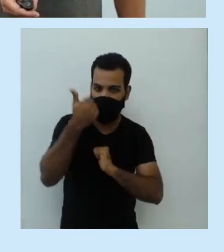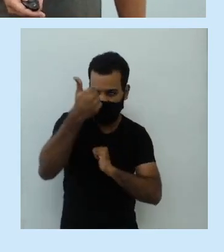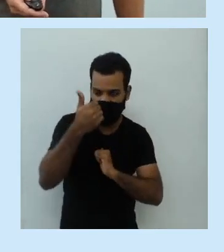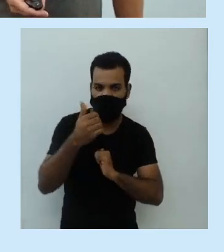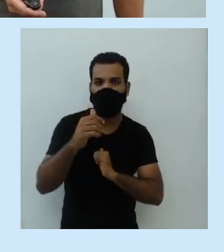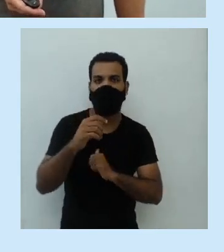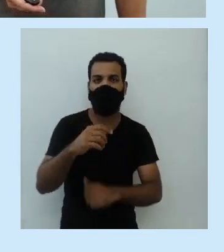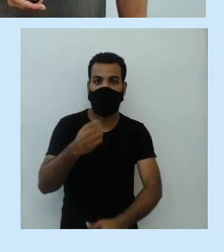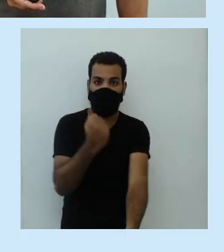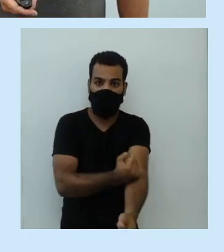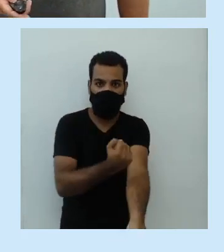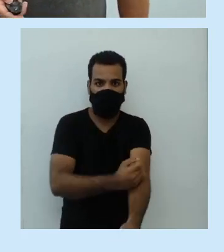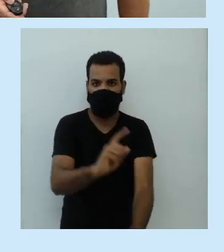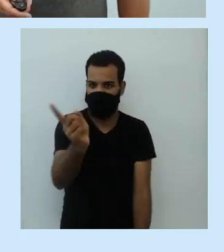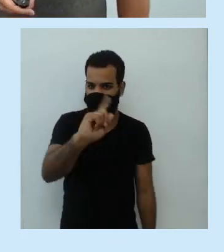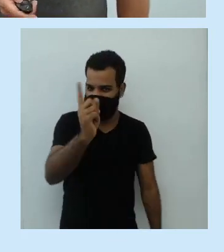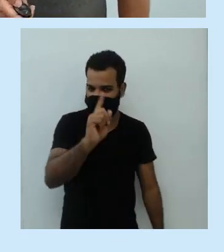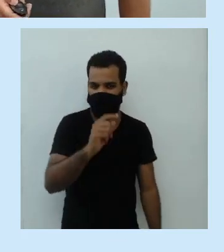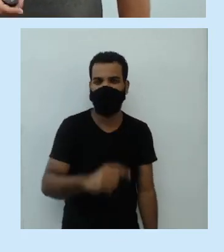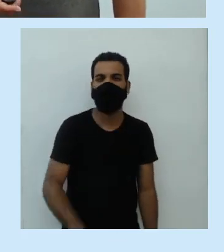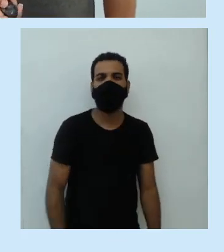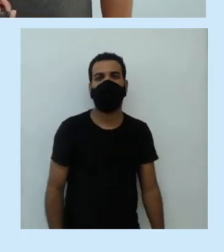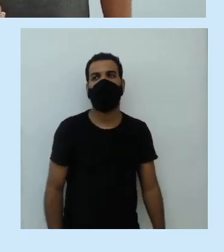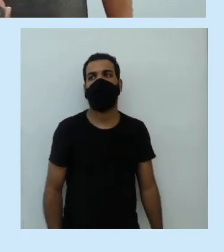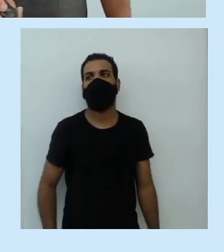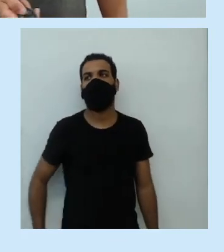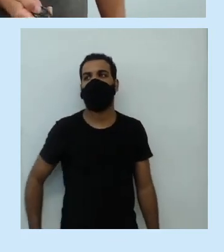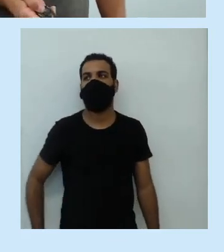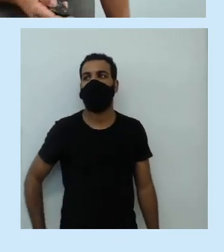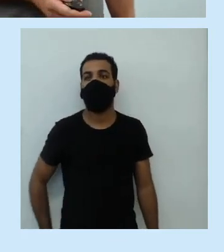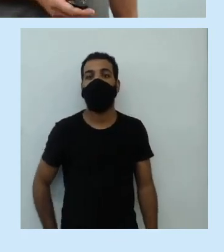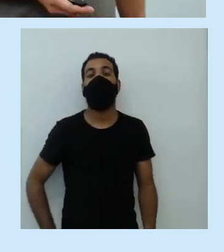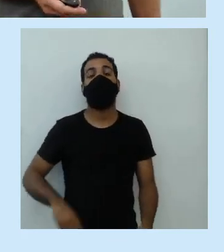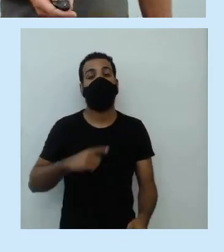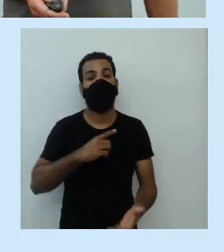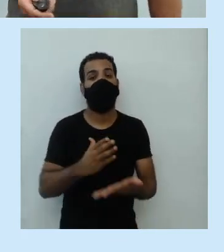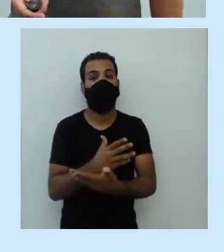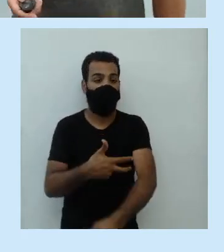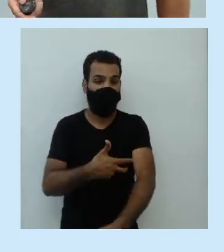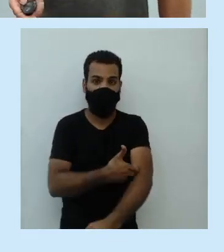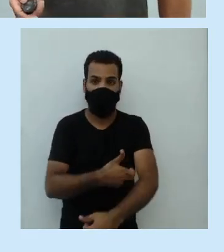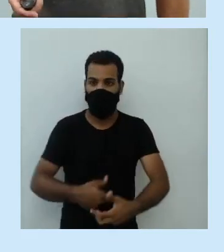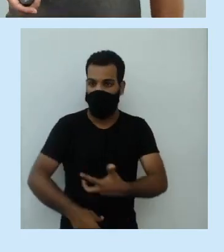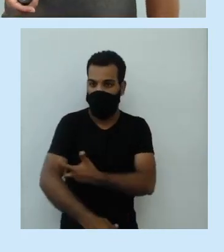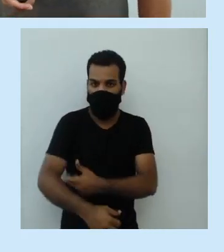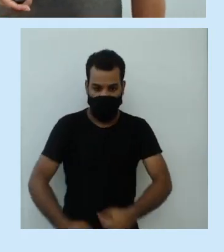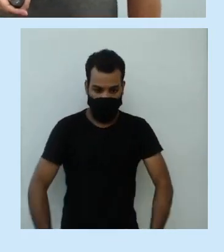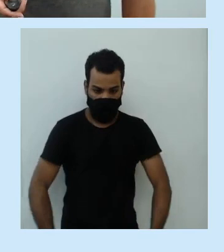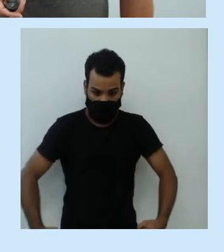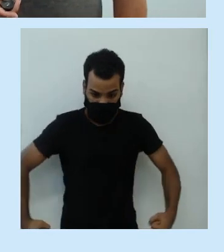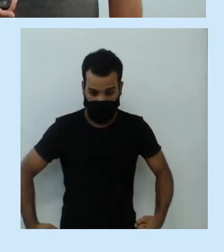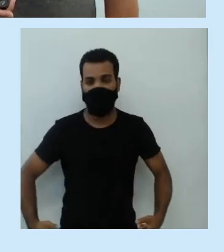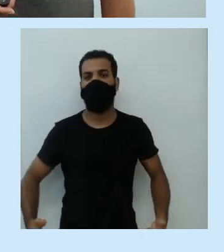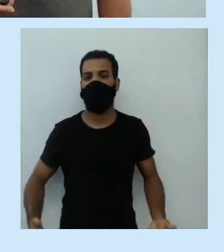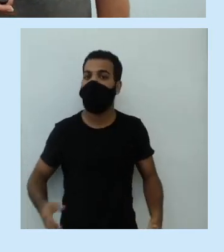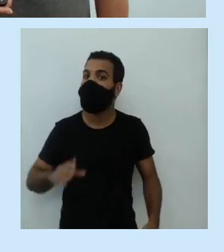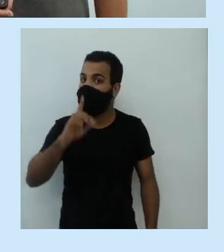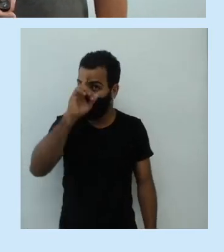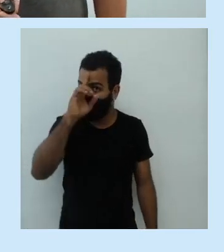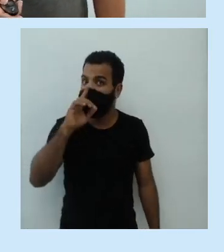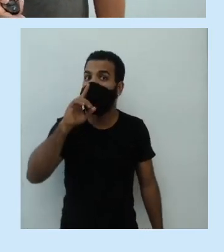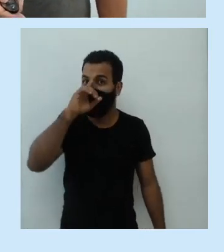eu falo isso, o que é que vem à mente de vocês? Muito bem, anabolizantes. Os anabolizantes são perigosos para